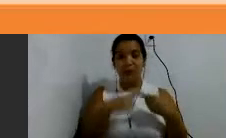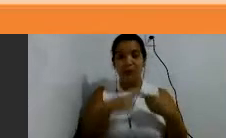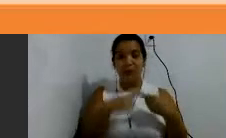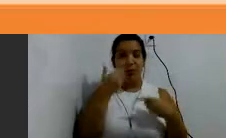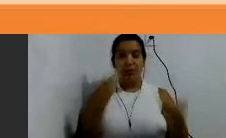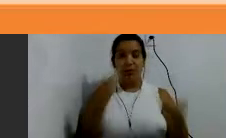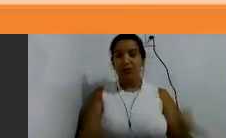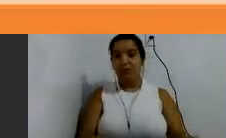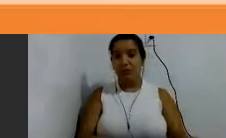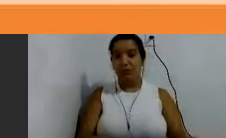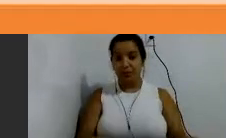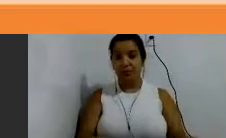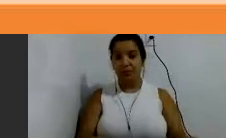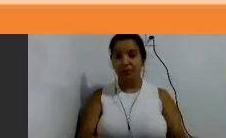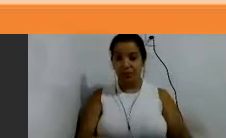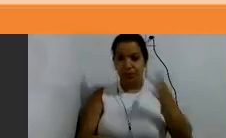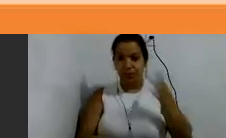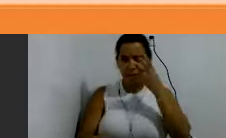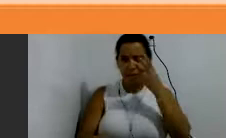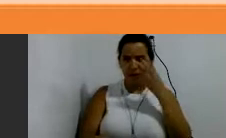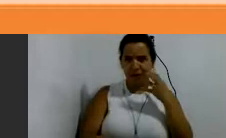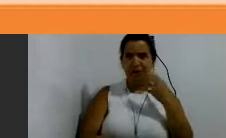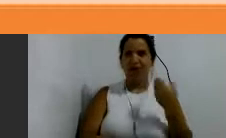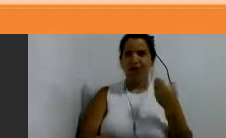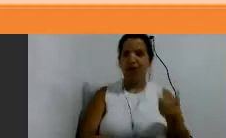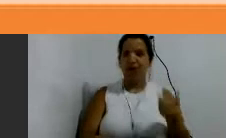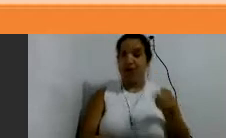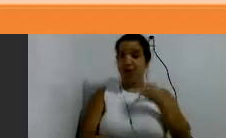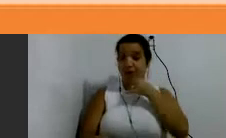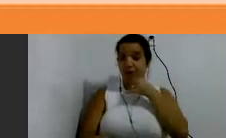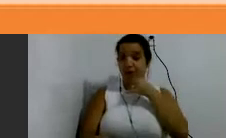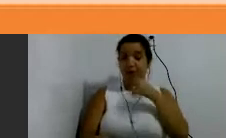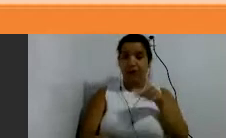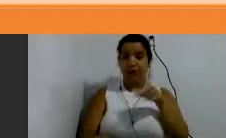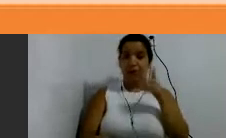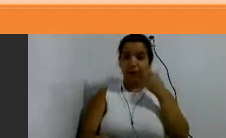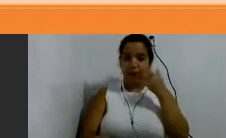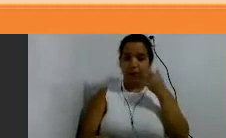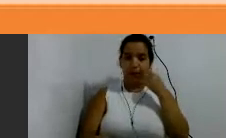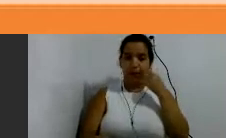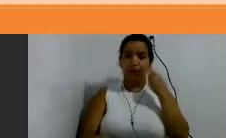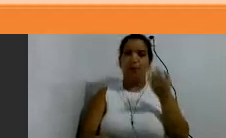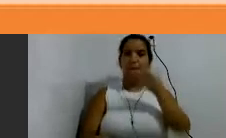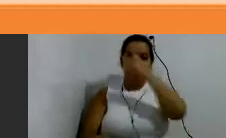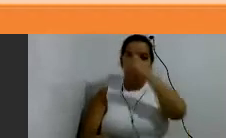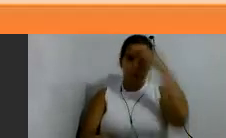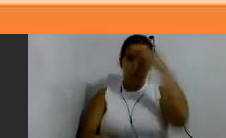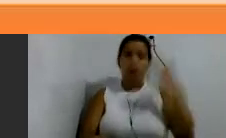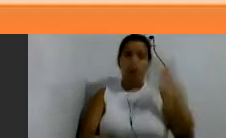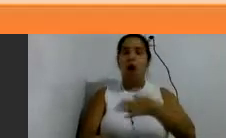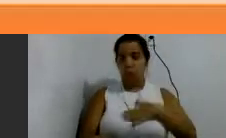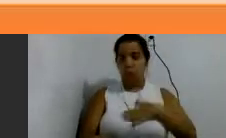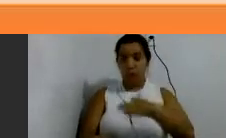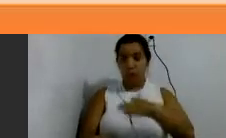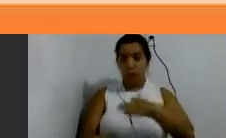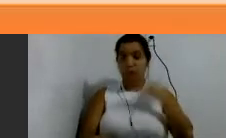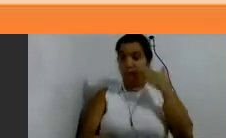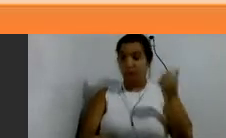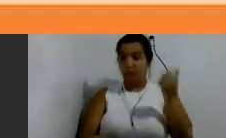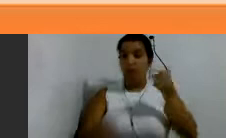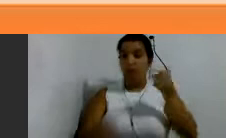alimentação. Então é uma coisa muito séria. Quando a gente vai tomar açaí aí para quem gosta, a gente tem que procurar saber, tem que ser um